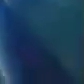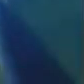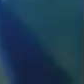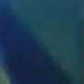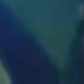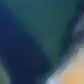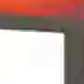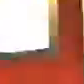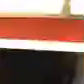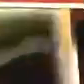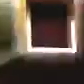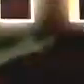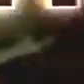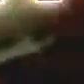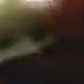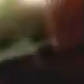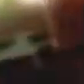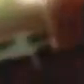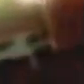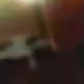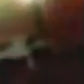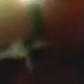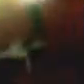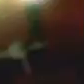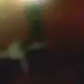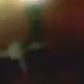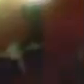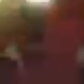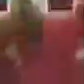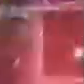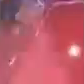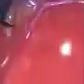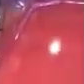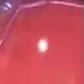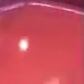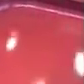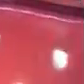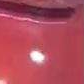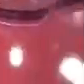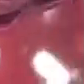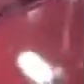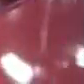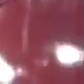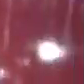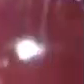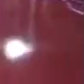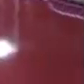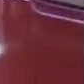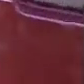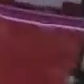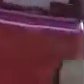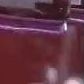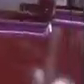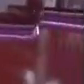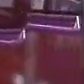O debate desta terça-feira na TVI mostrou que o PSD tem o melhor programa eleitoral para fazer o país crescer e criar empregos.